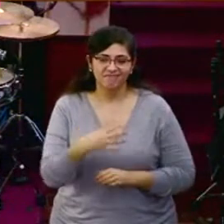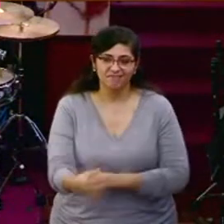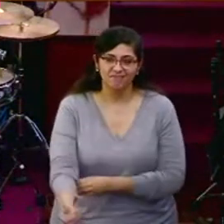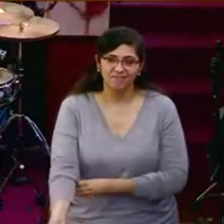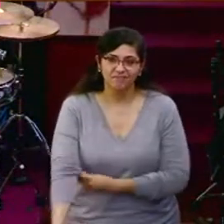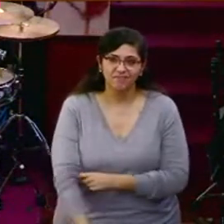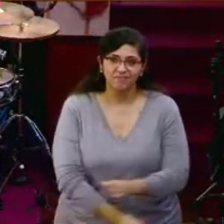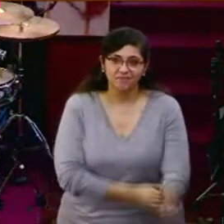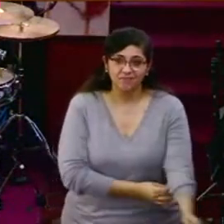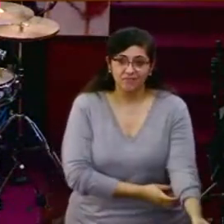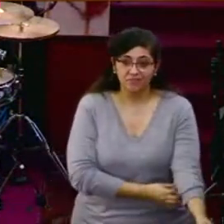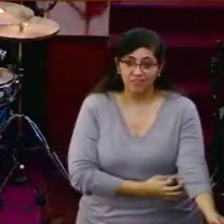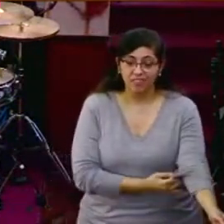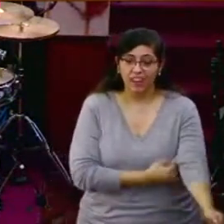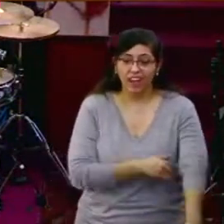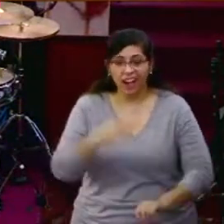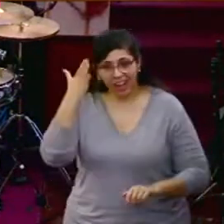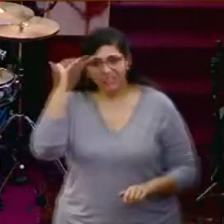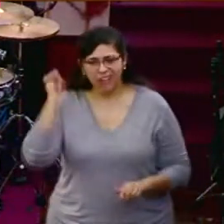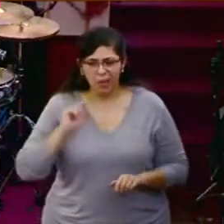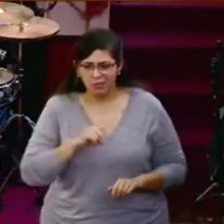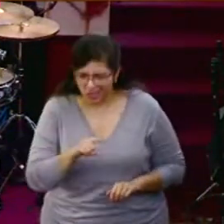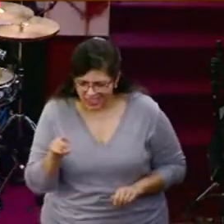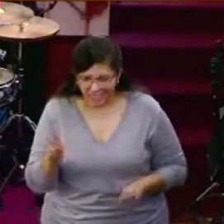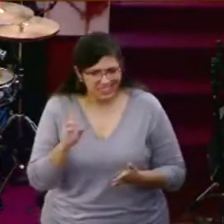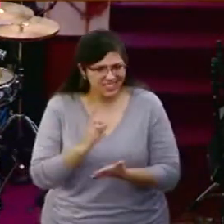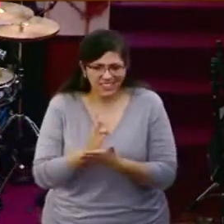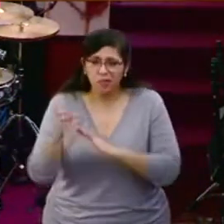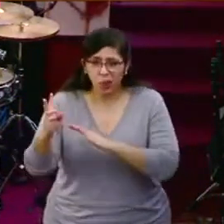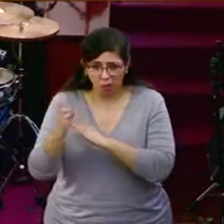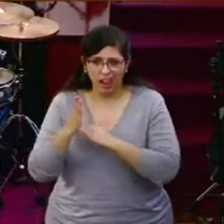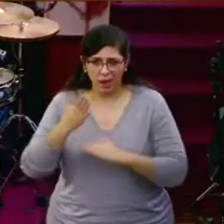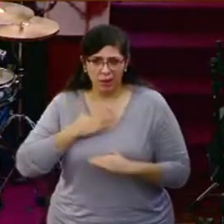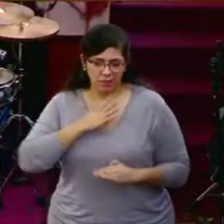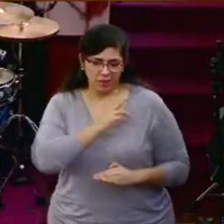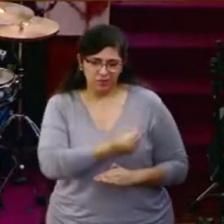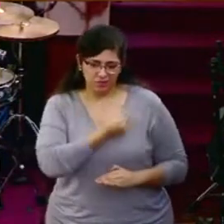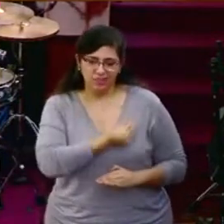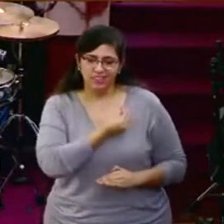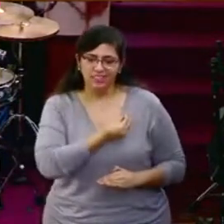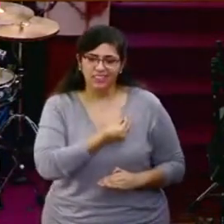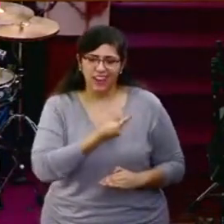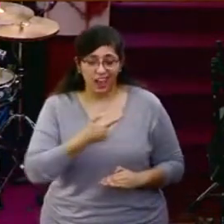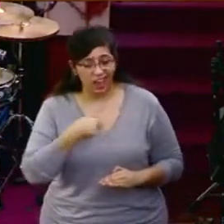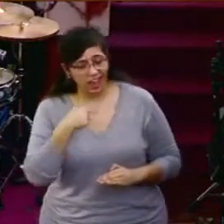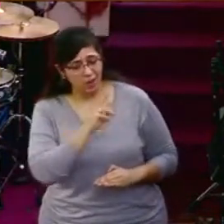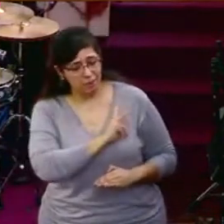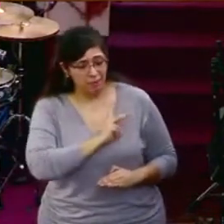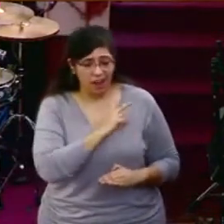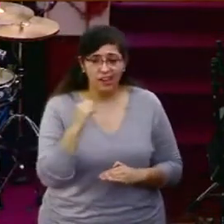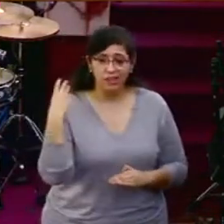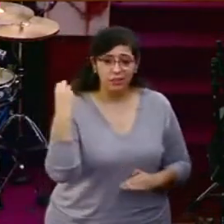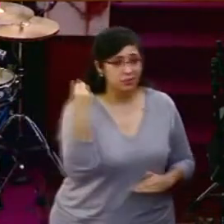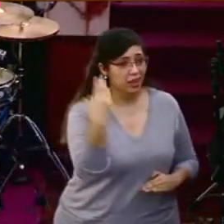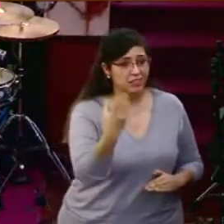vocês eu sei que você sempre tiveram cuidado comigo mas talvez não havia oportunidade eu era um homem que viajava